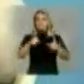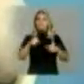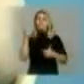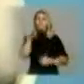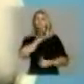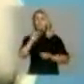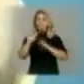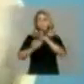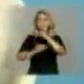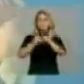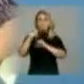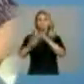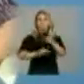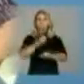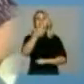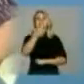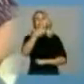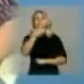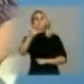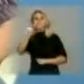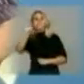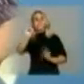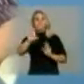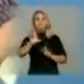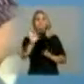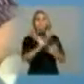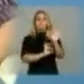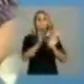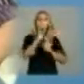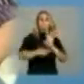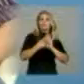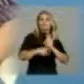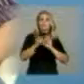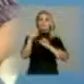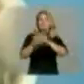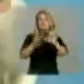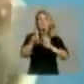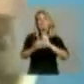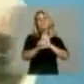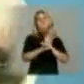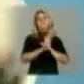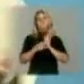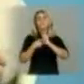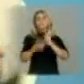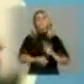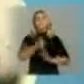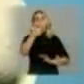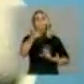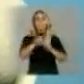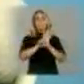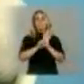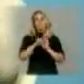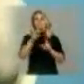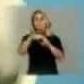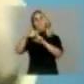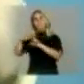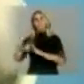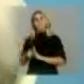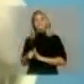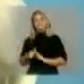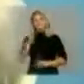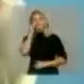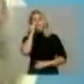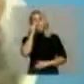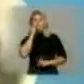transformar 149 projetos em leis, o que significa uma lei por mês. Né? Então, uma